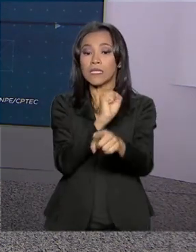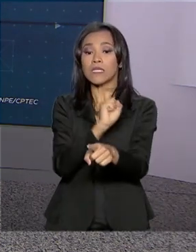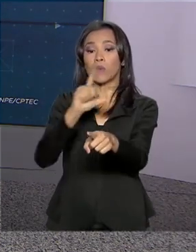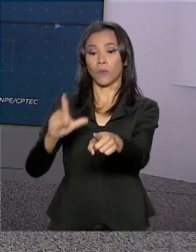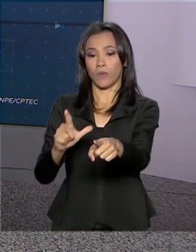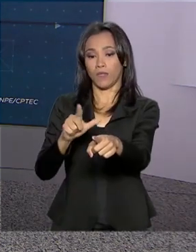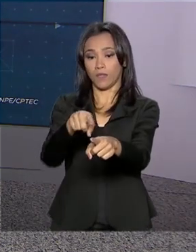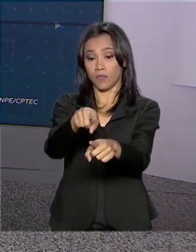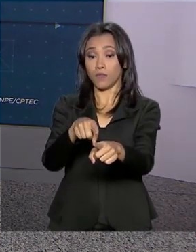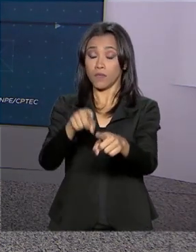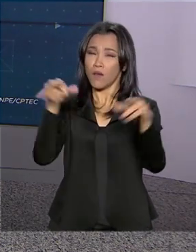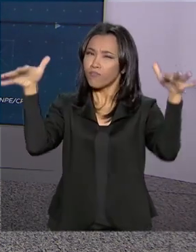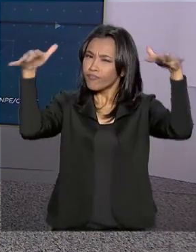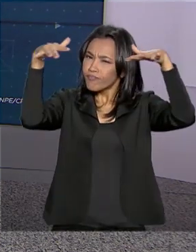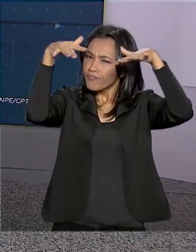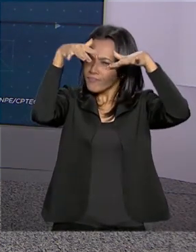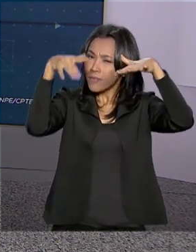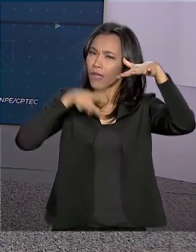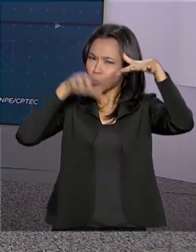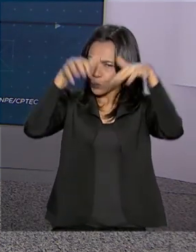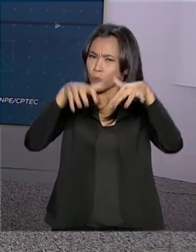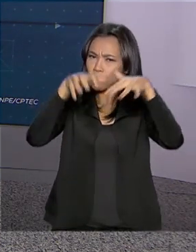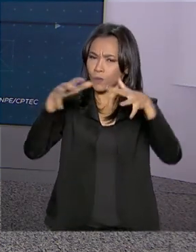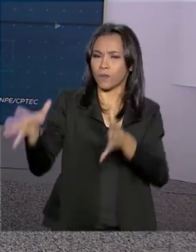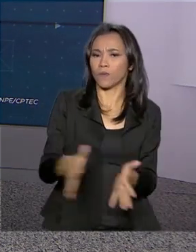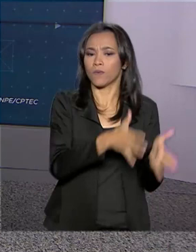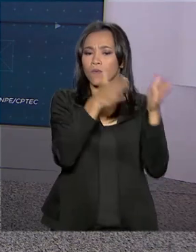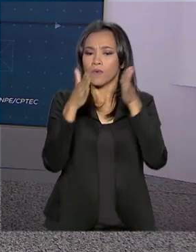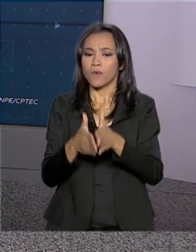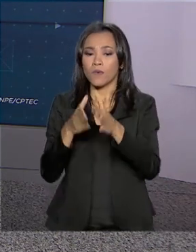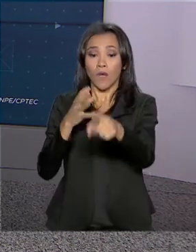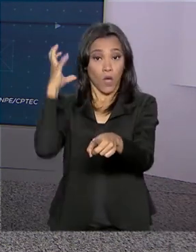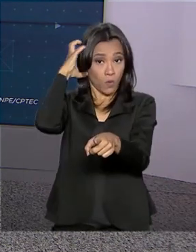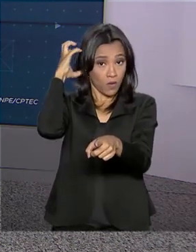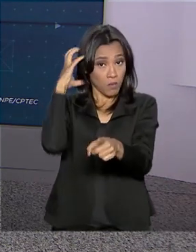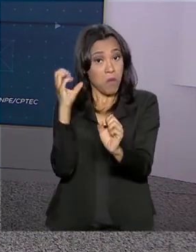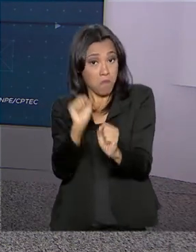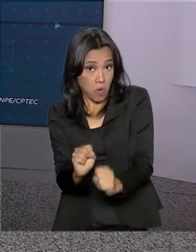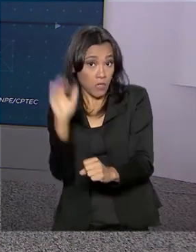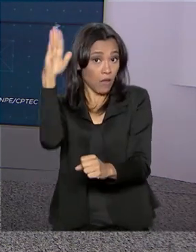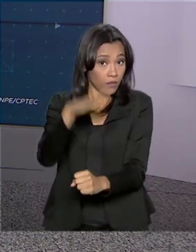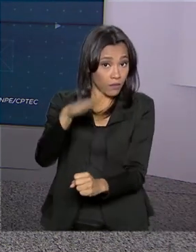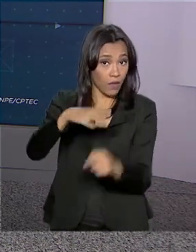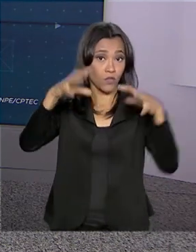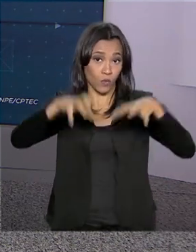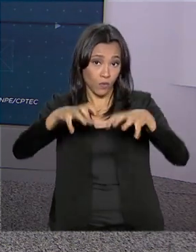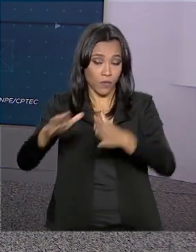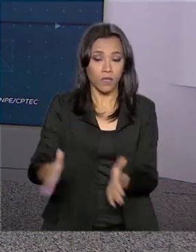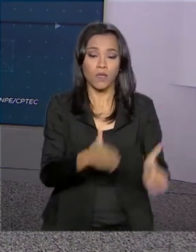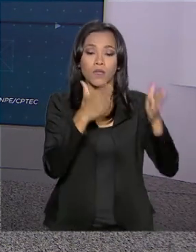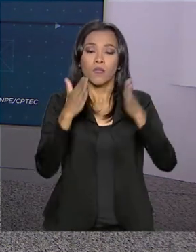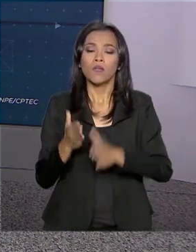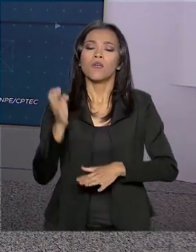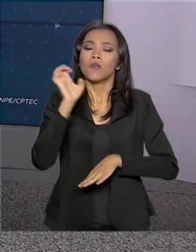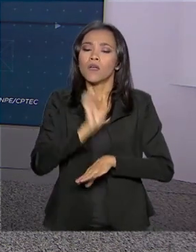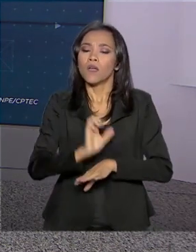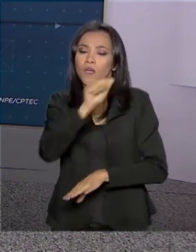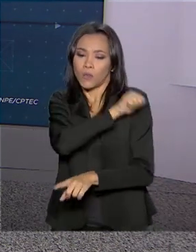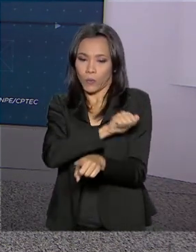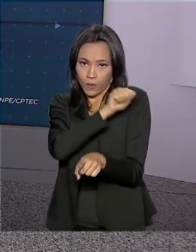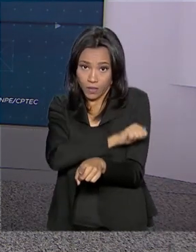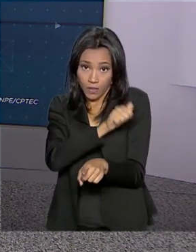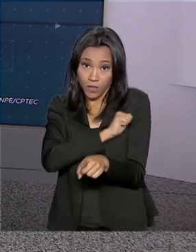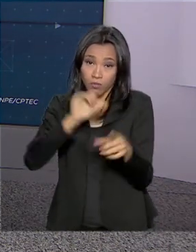tempo nublado também com pancadas de chuva em cuiabá pode chover de tarde no rio de janeiro nós temos céu parcialmente